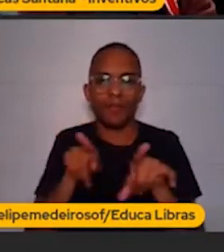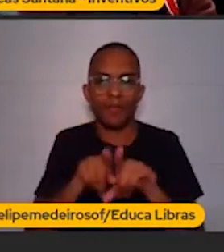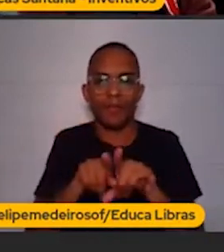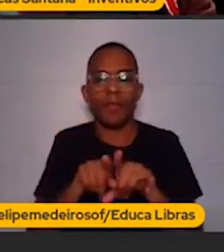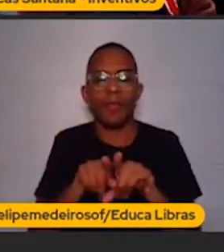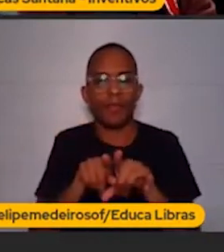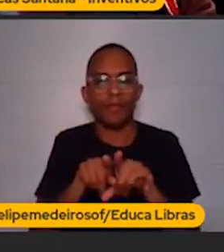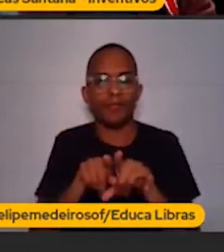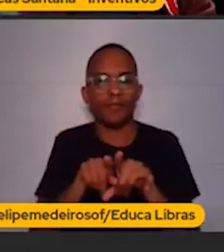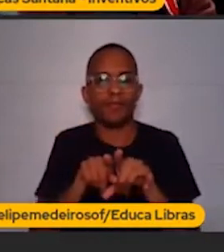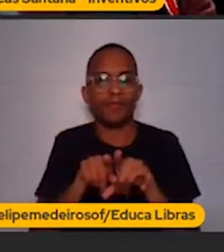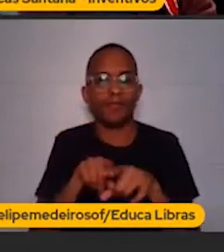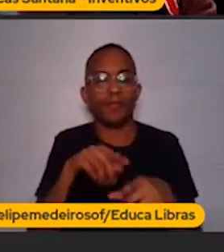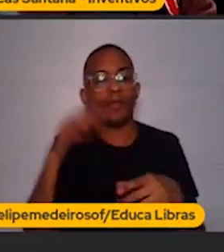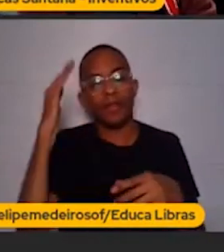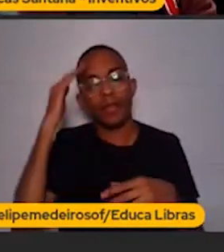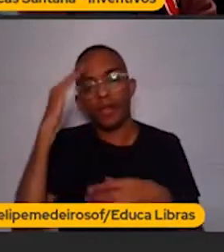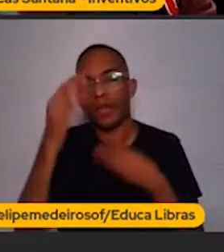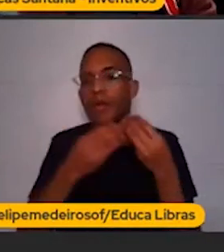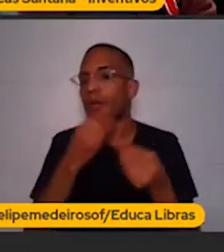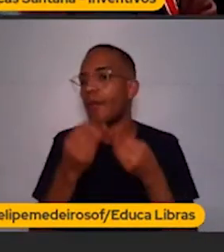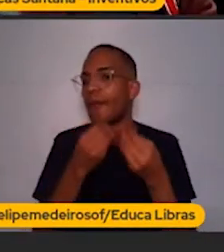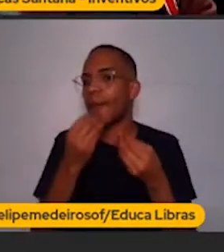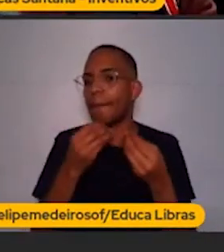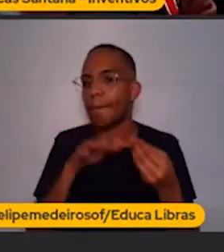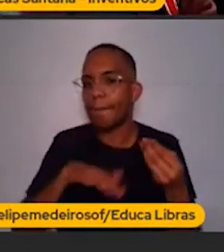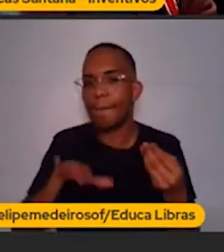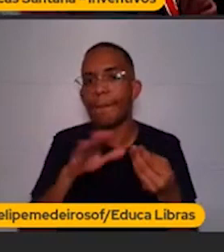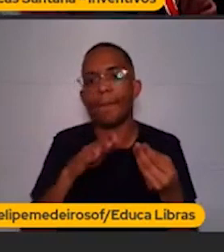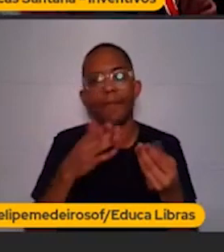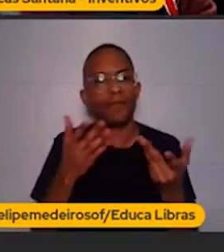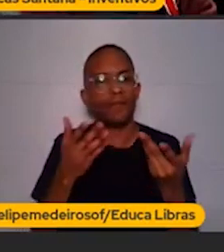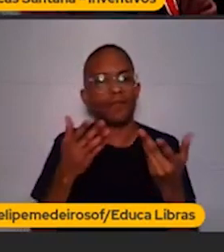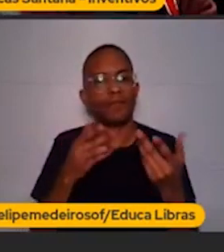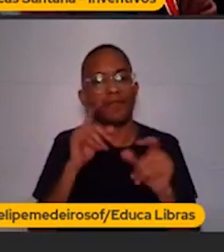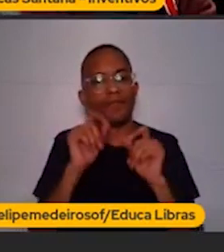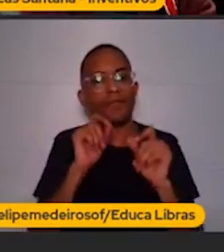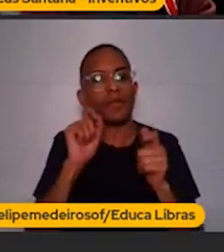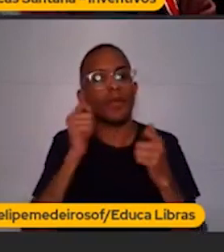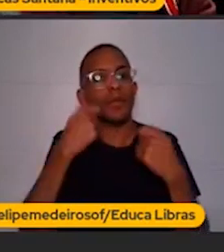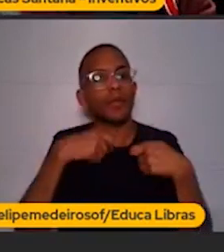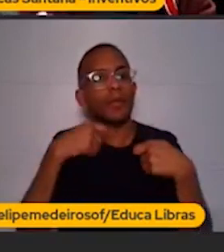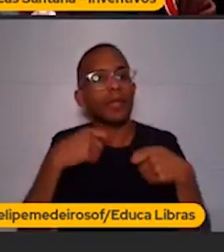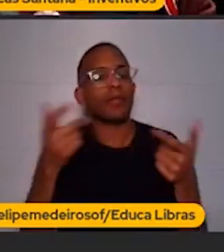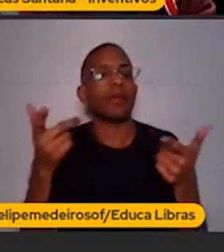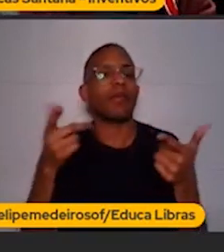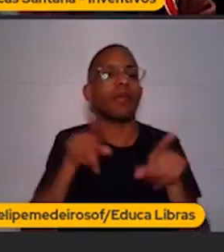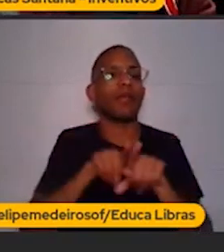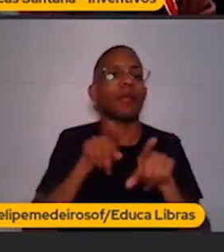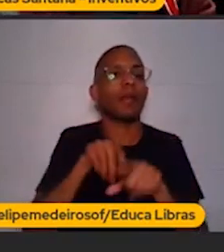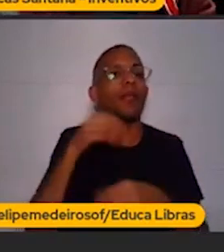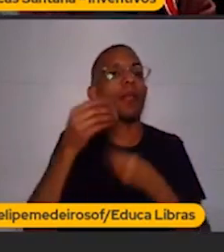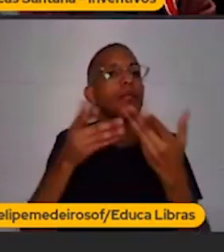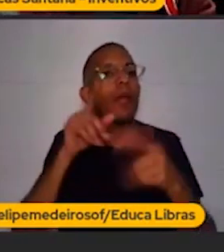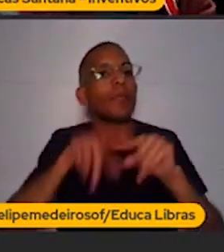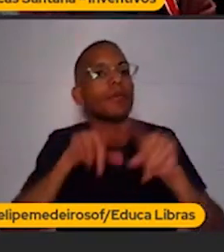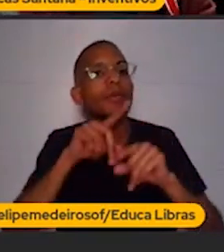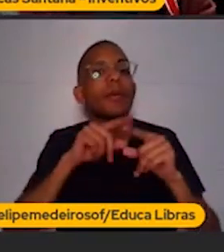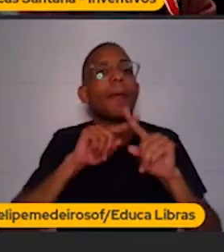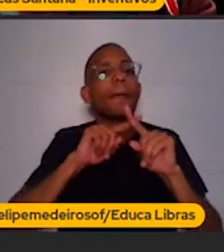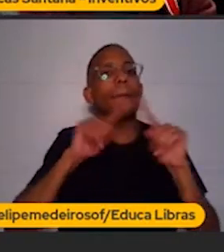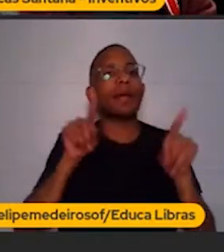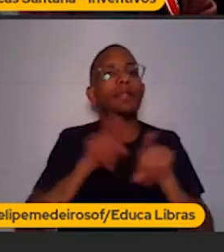entender sobre que a gente começou a entender sobre um pouco de demanda, sobre oferta, mas a gente precisa descer cada vez